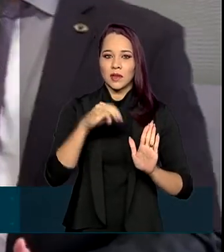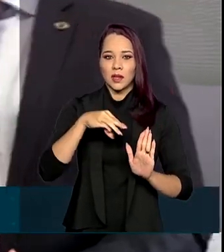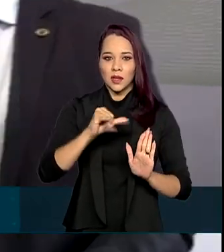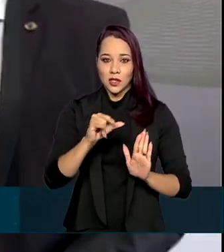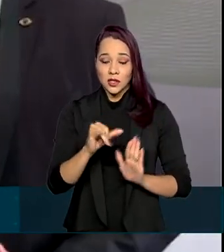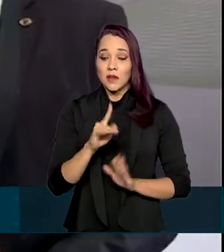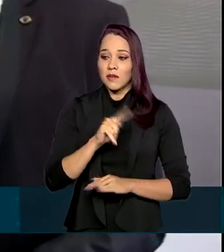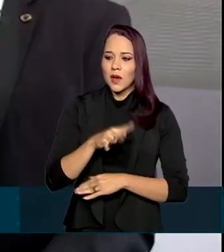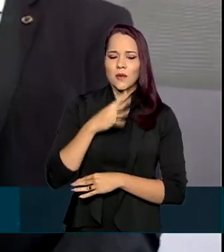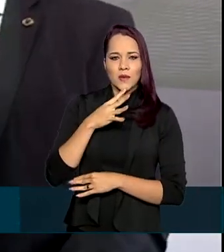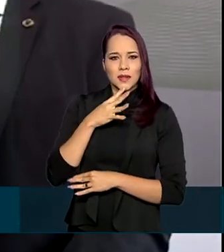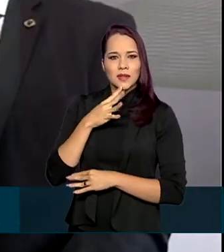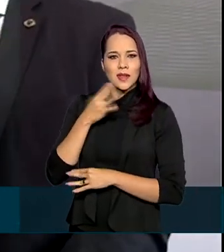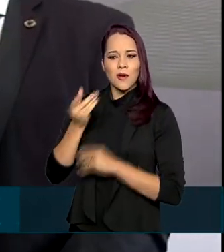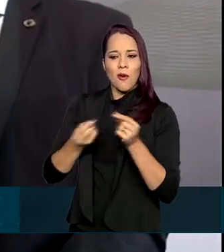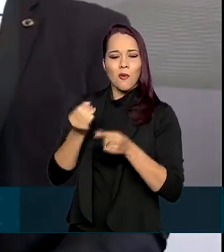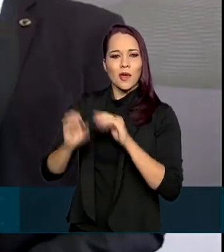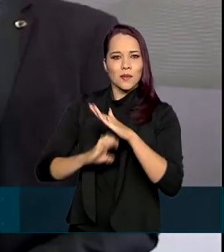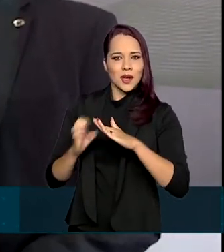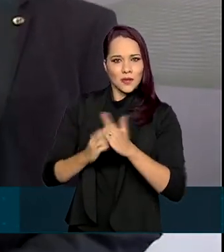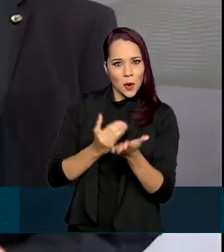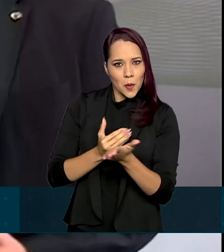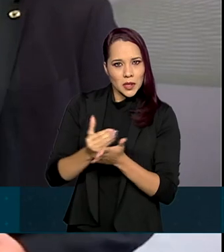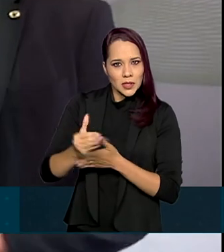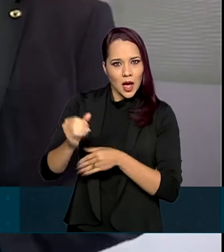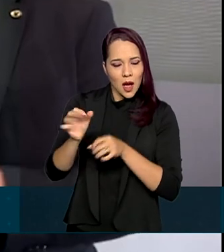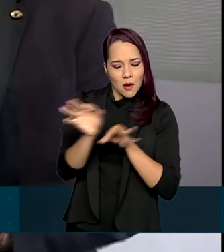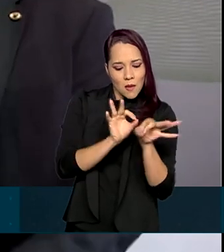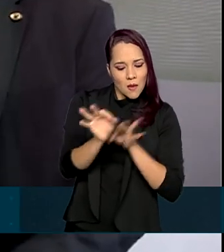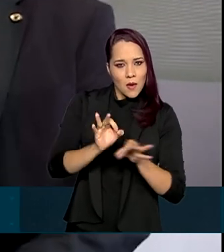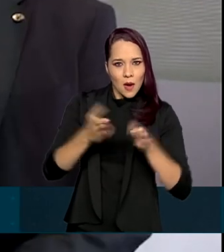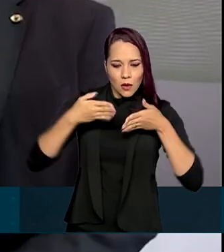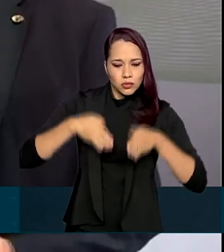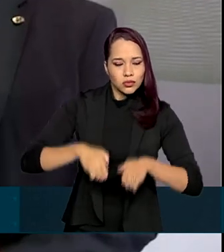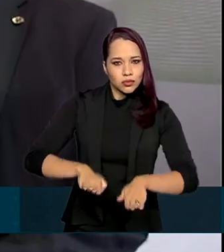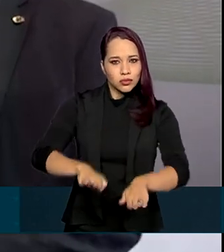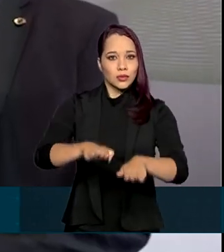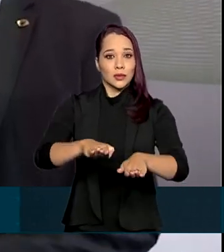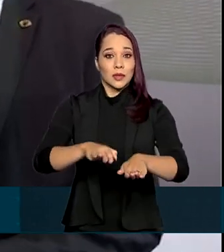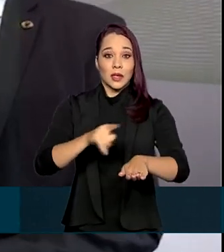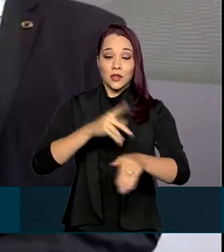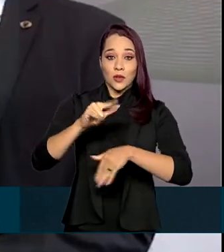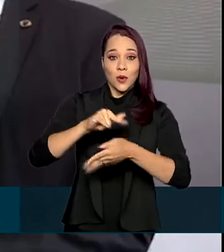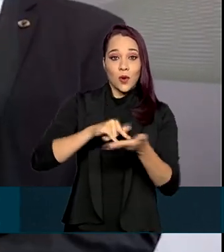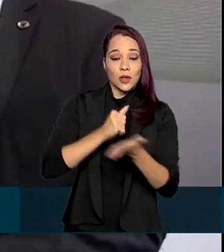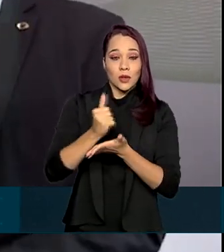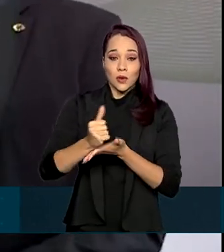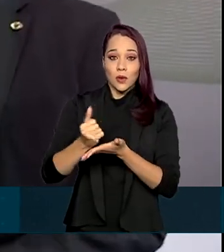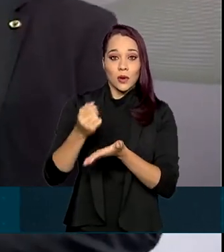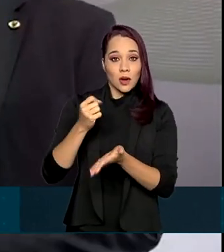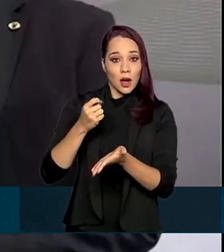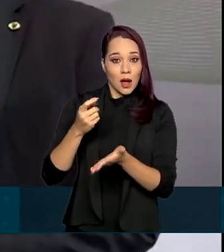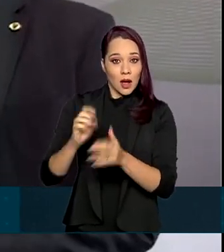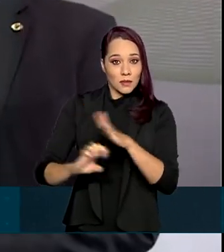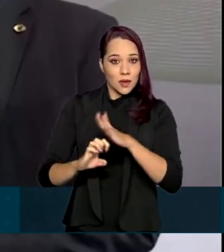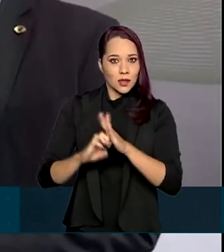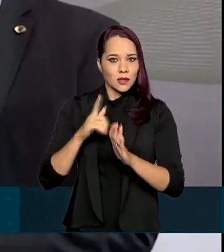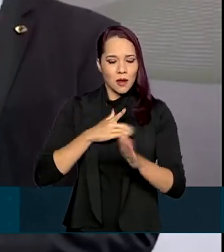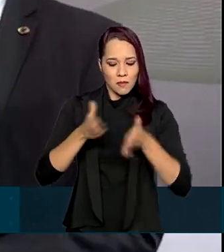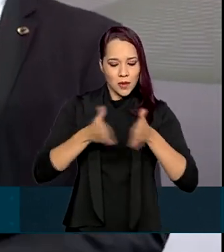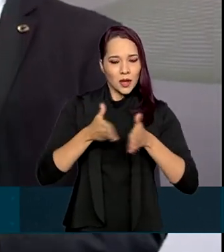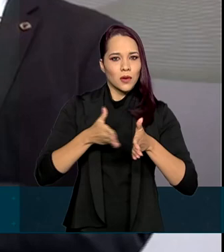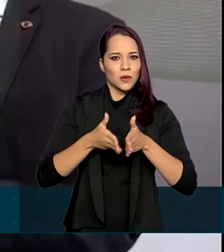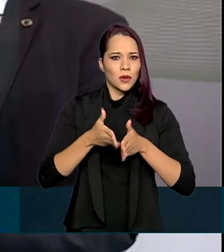empresa que vai iniciar essa pavimentação. Então, contratamos a empresa, vai ter um período de desenvolvimento de projeto